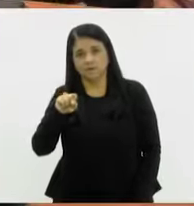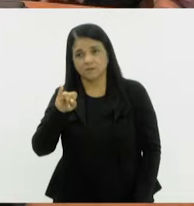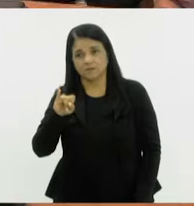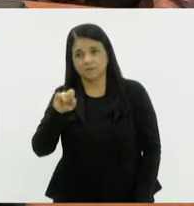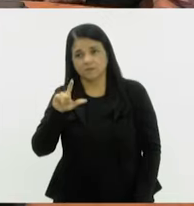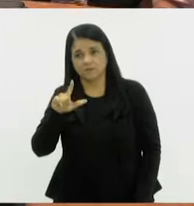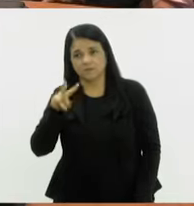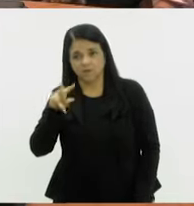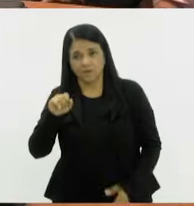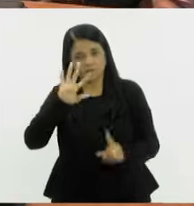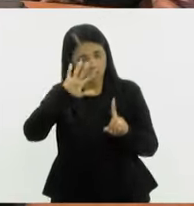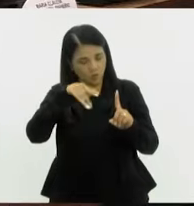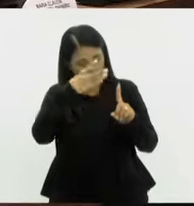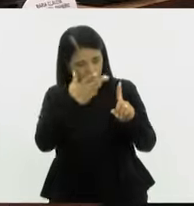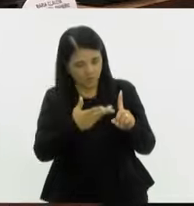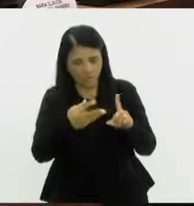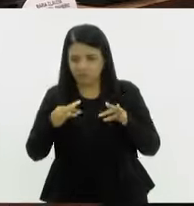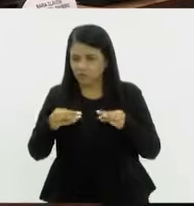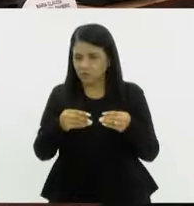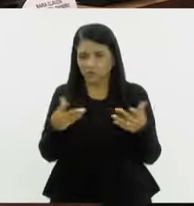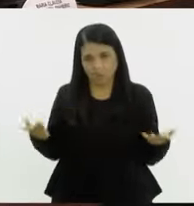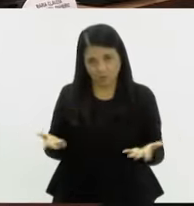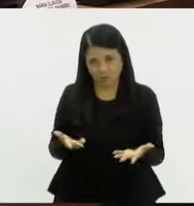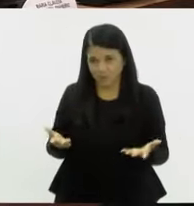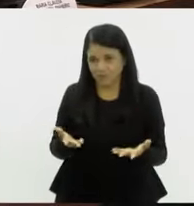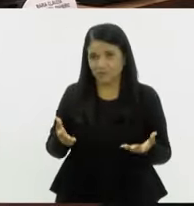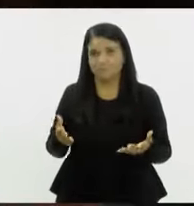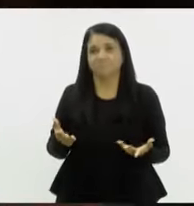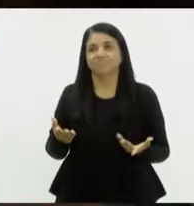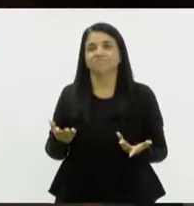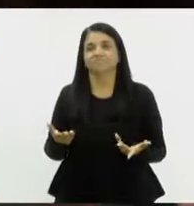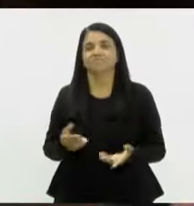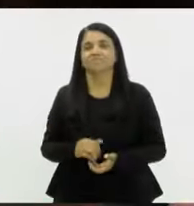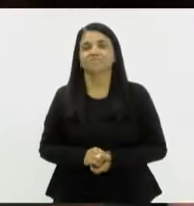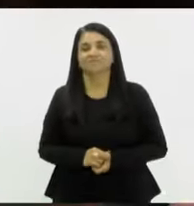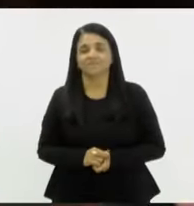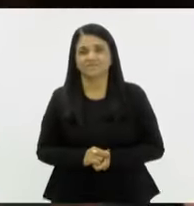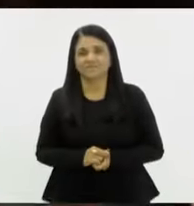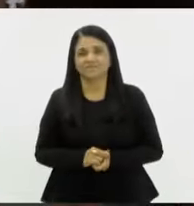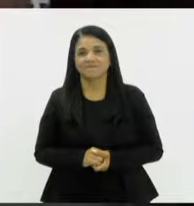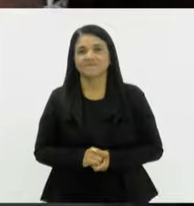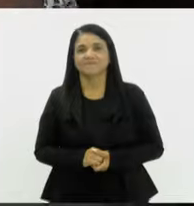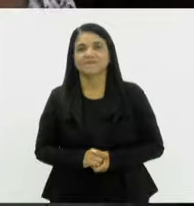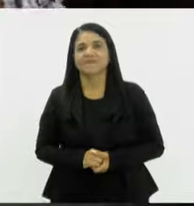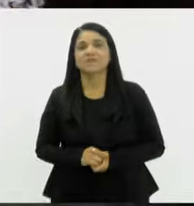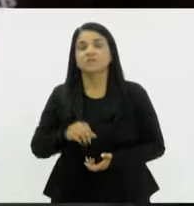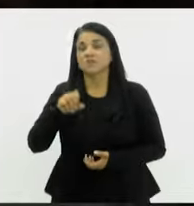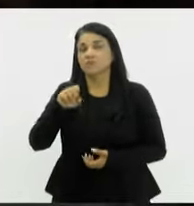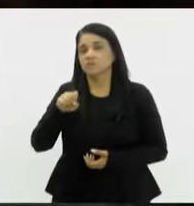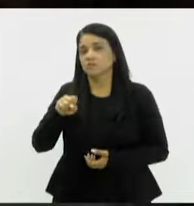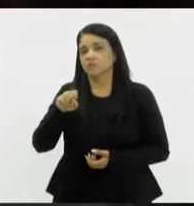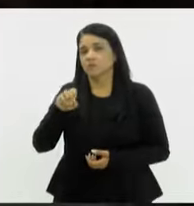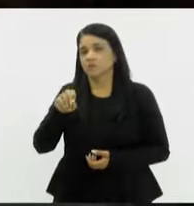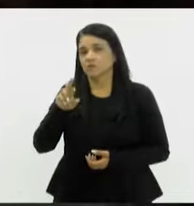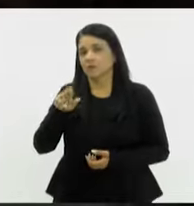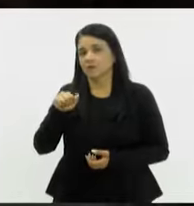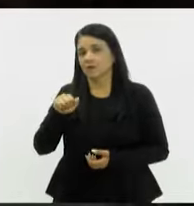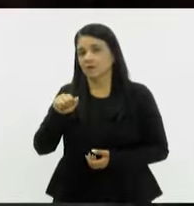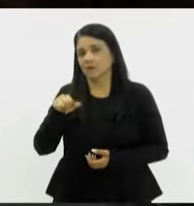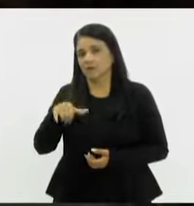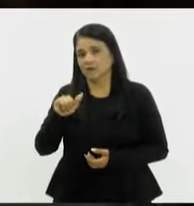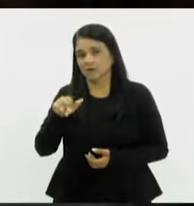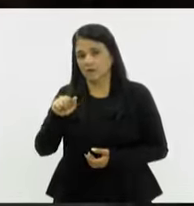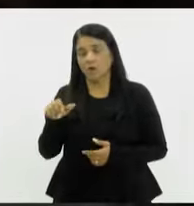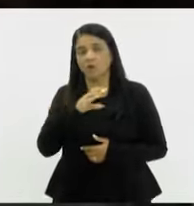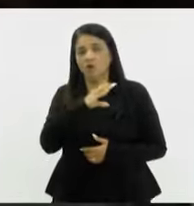nem isso aqui estaria acontecendo Então minhas homenagens a Benedita Soraia que hoje coordena A Procuradoria